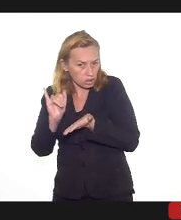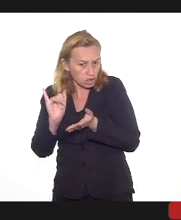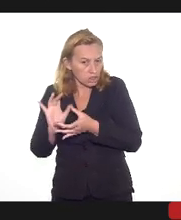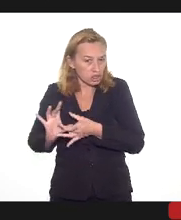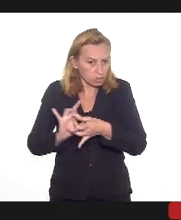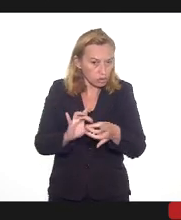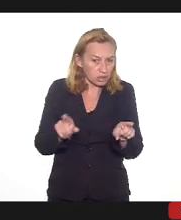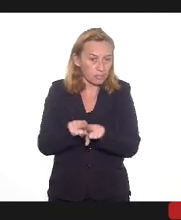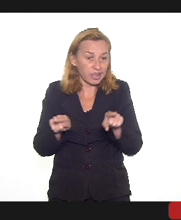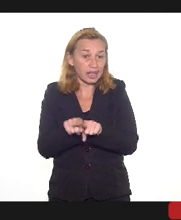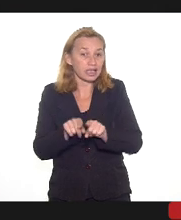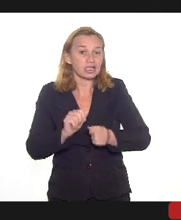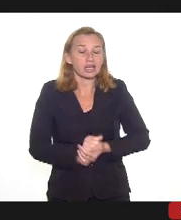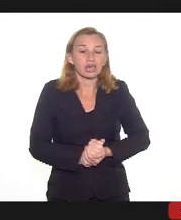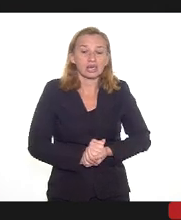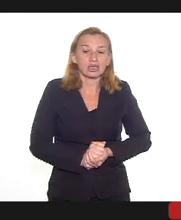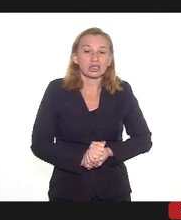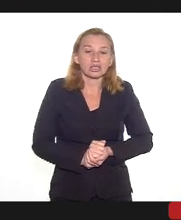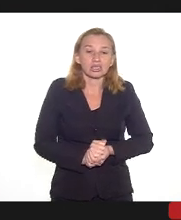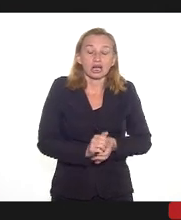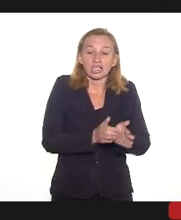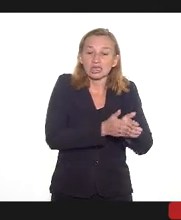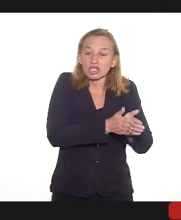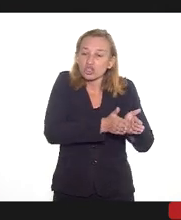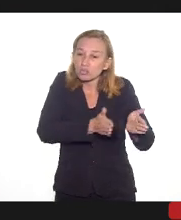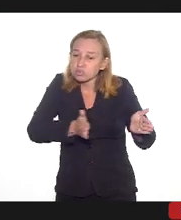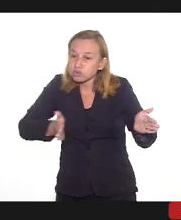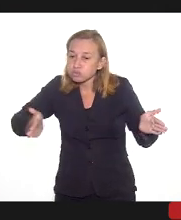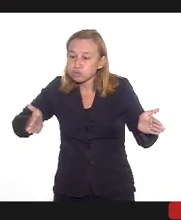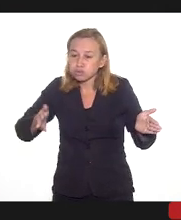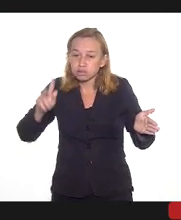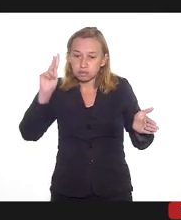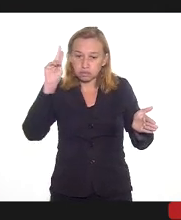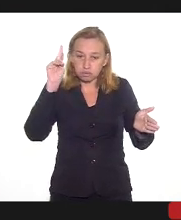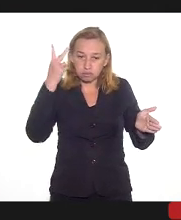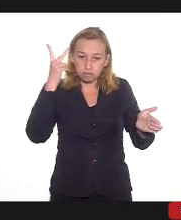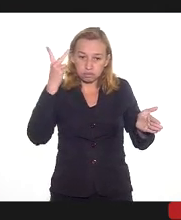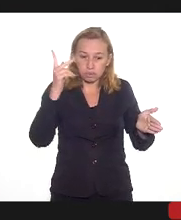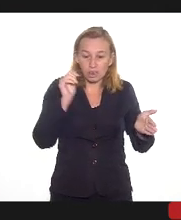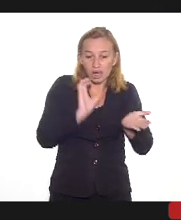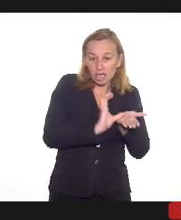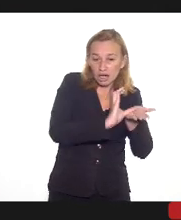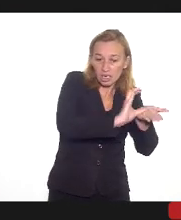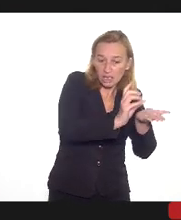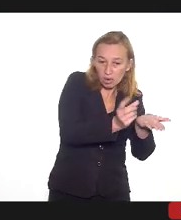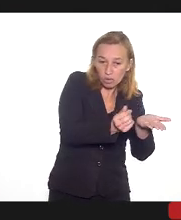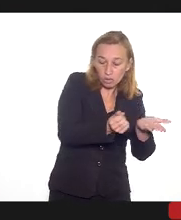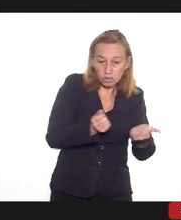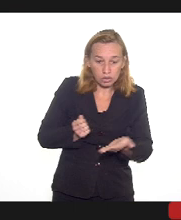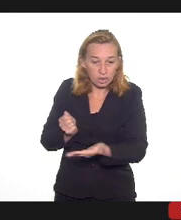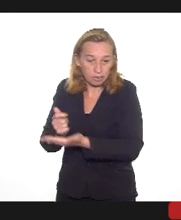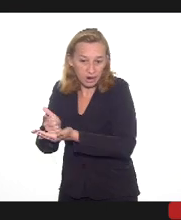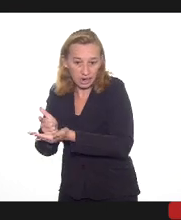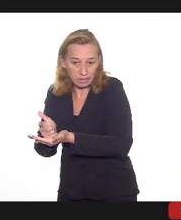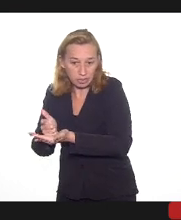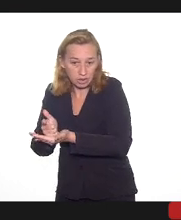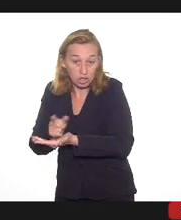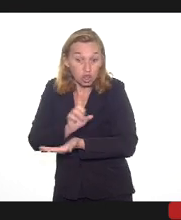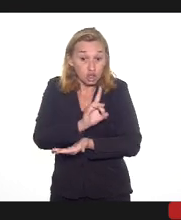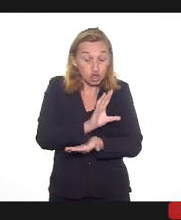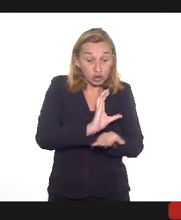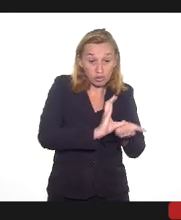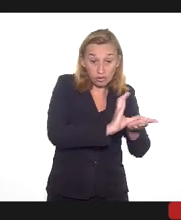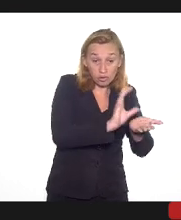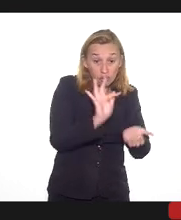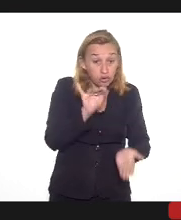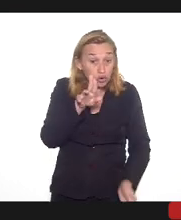que foi essa série histórica em que se refere a recursos e despesas, só estou falando de recursos do